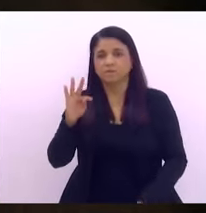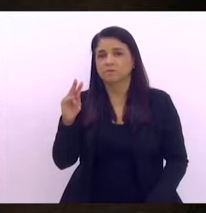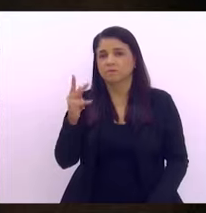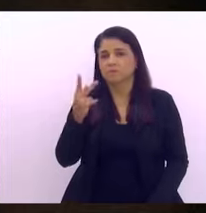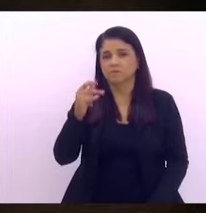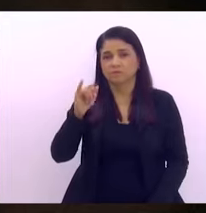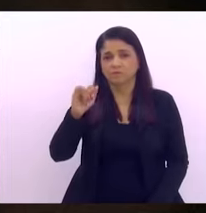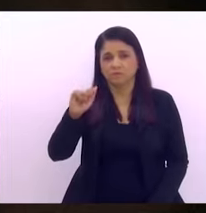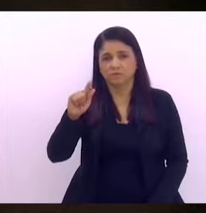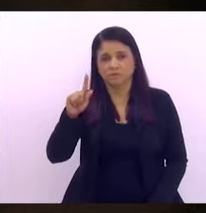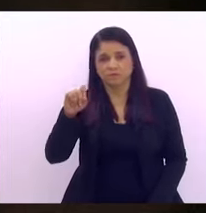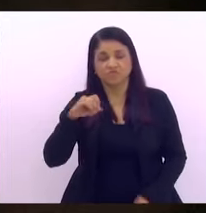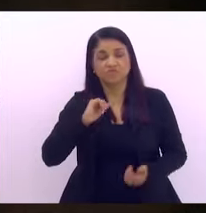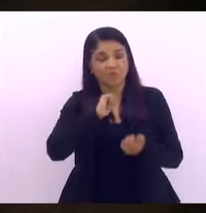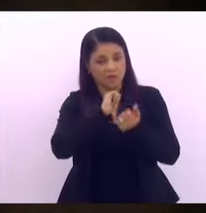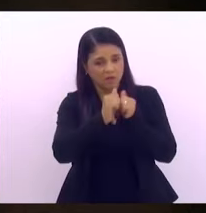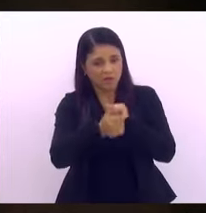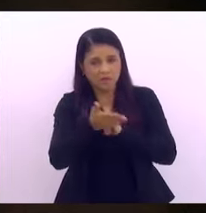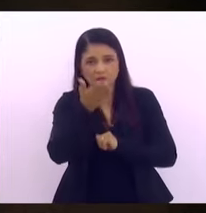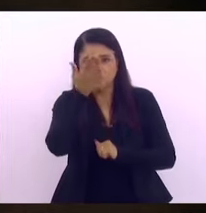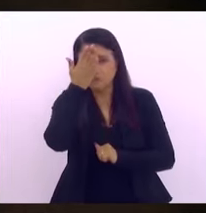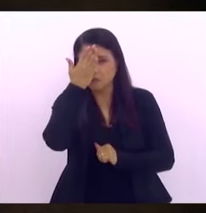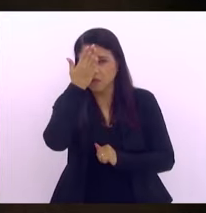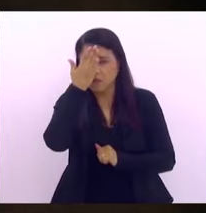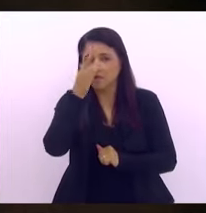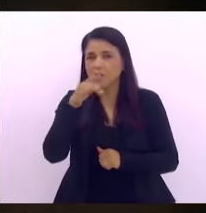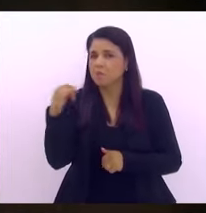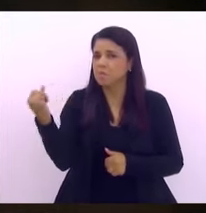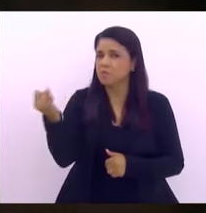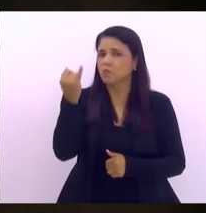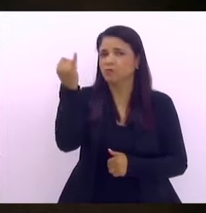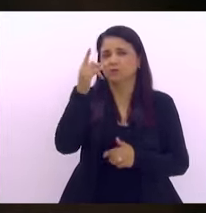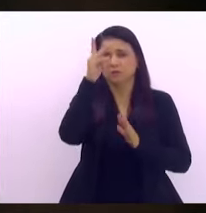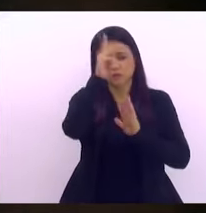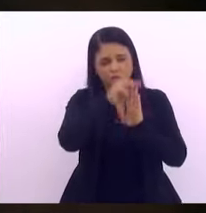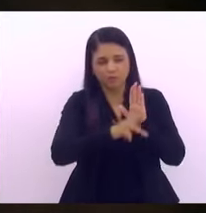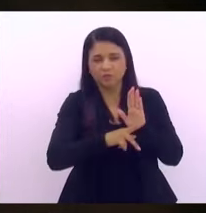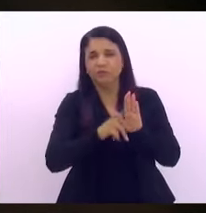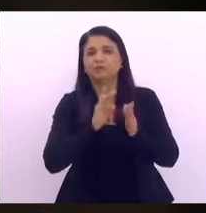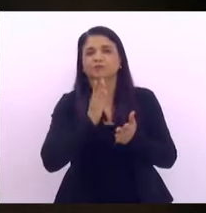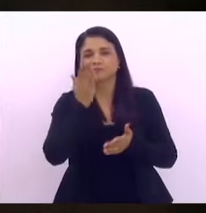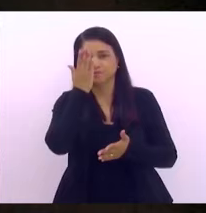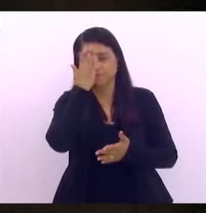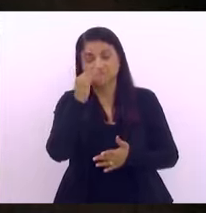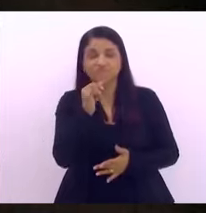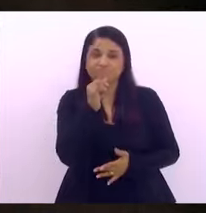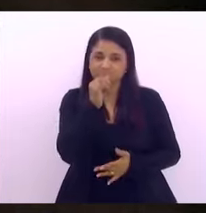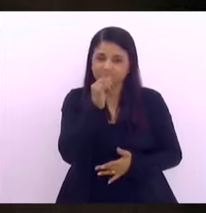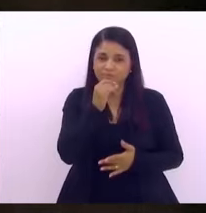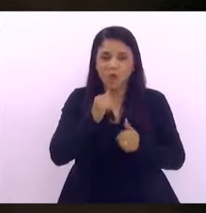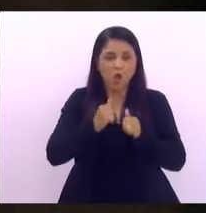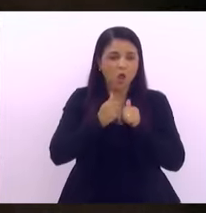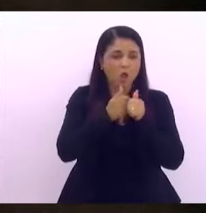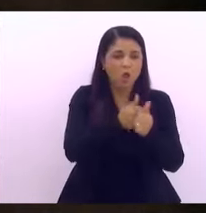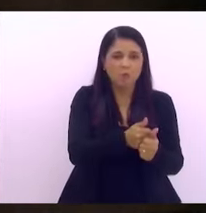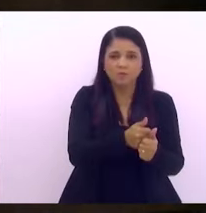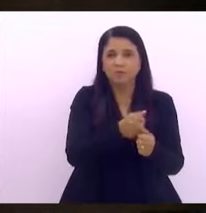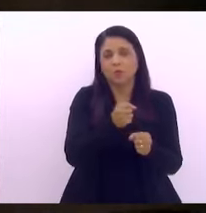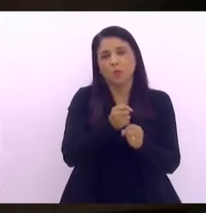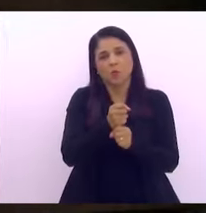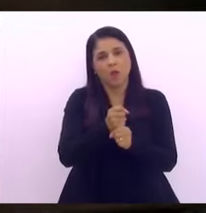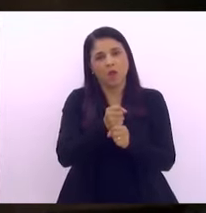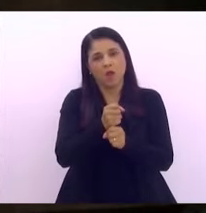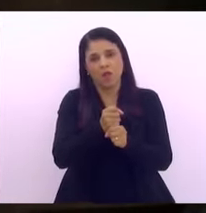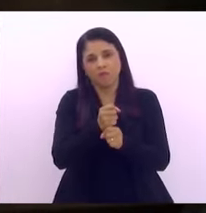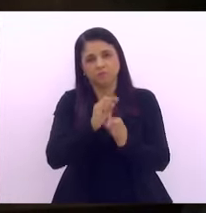porque só quem foi atleta de alto rendimento sabe a importância desse projeto. Infelizmente, não conseguimos acompanhar o ano letivo e